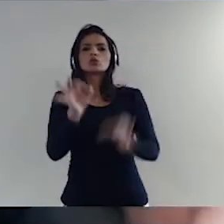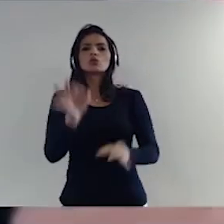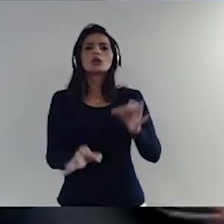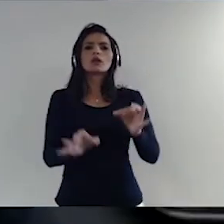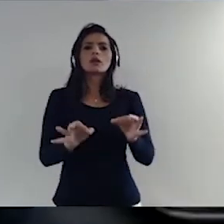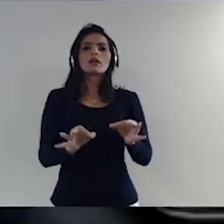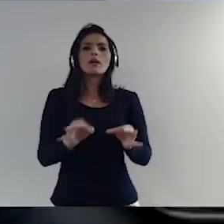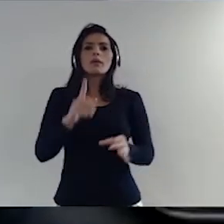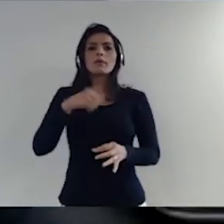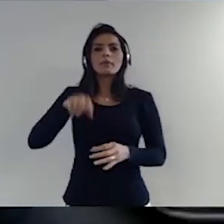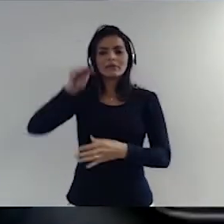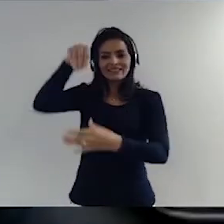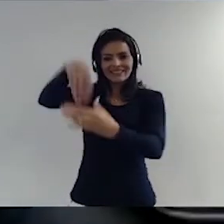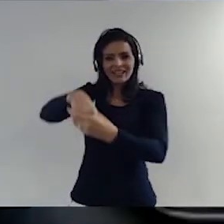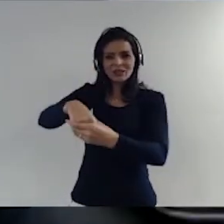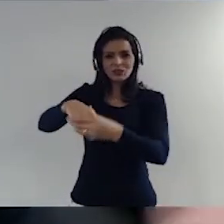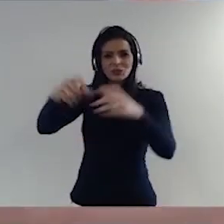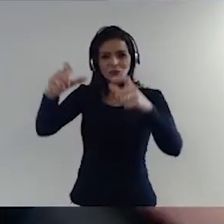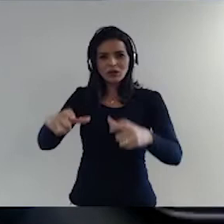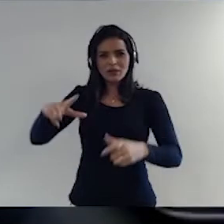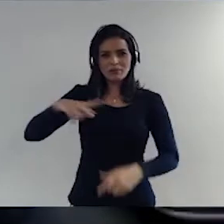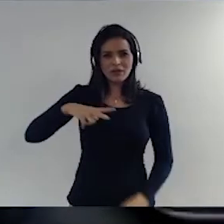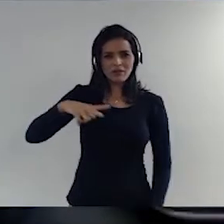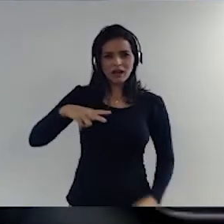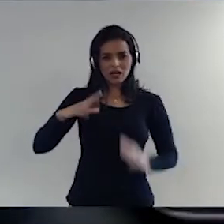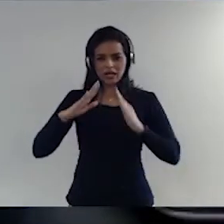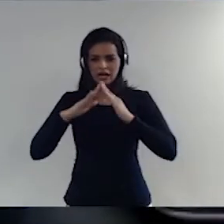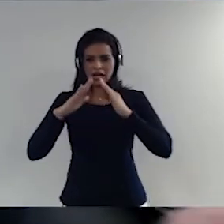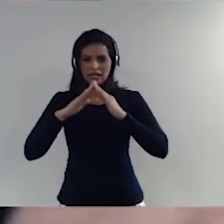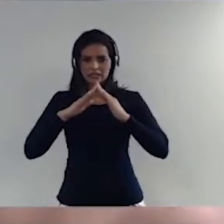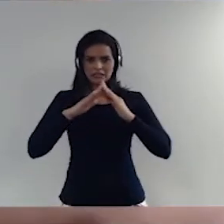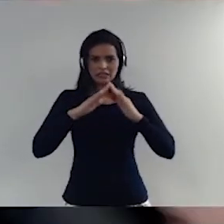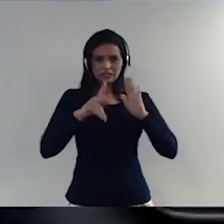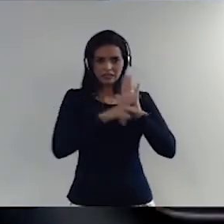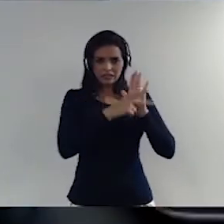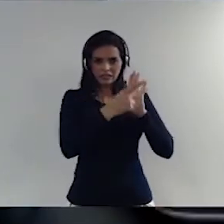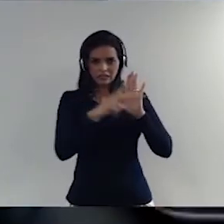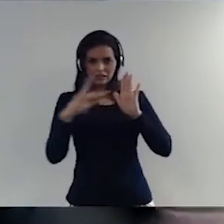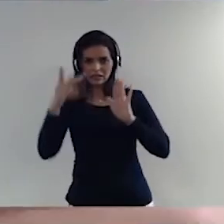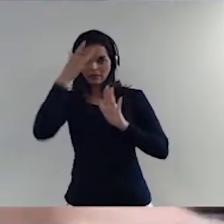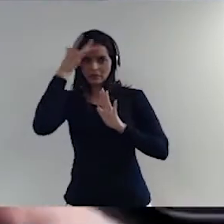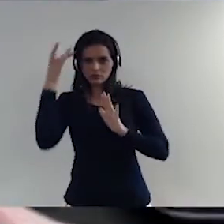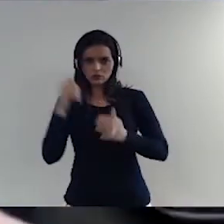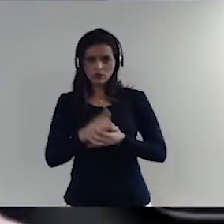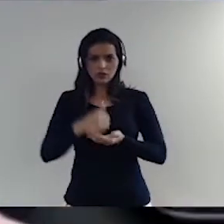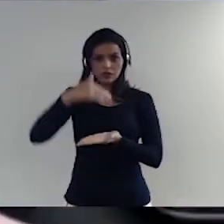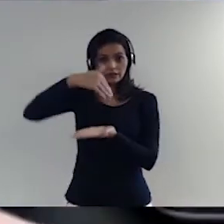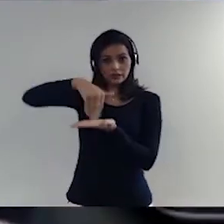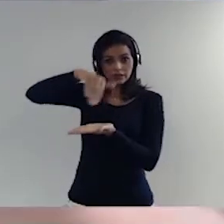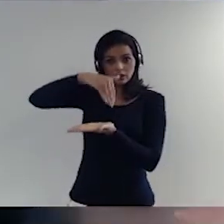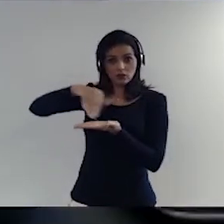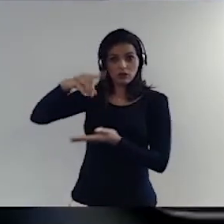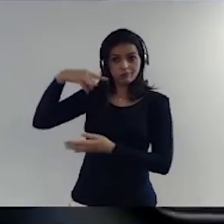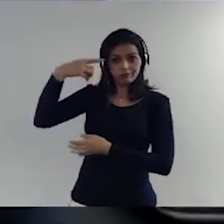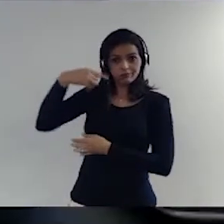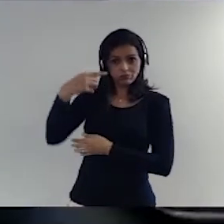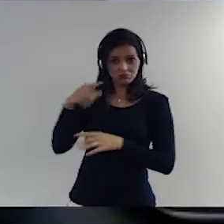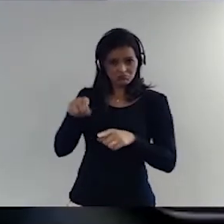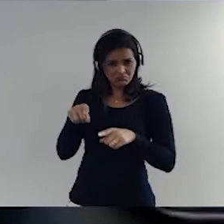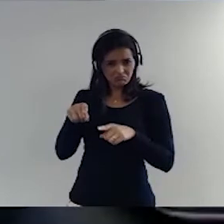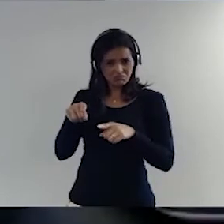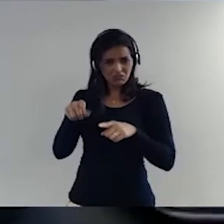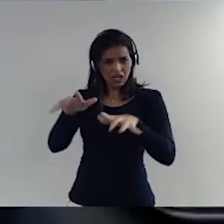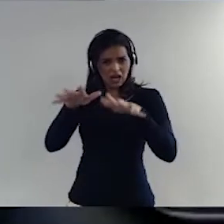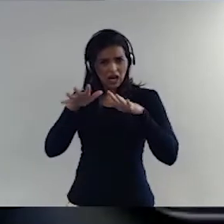espaços privados, como das casas das pessoas, os dos escritórios de advocacia. Por isso,